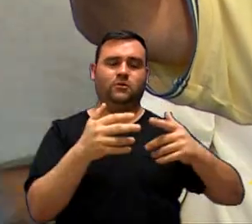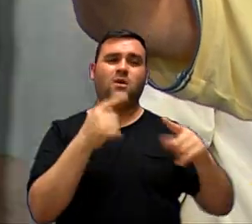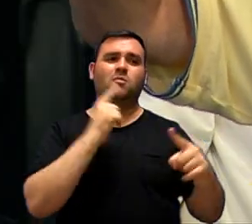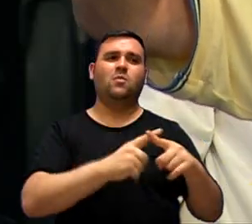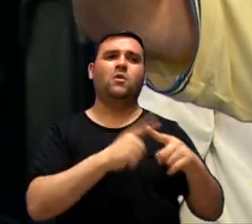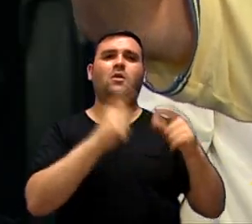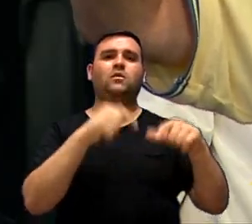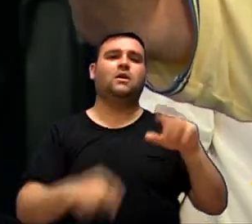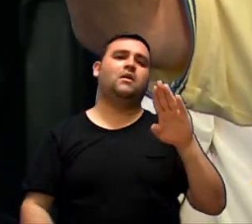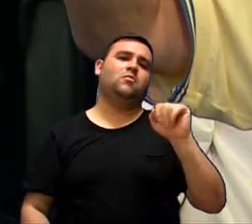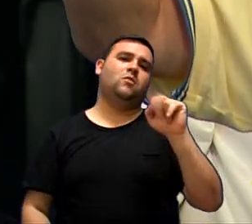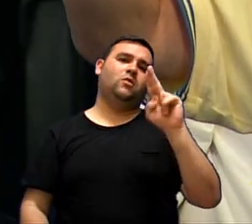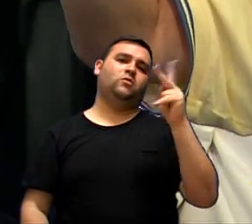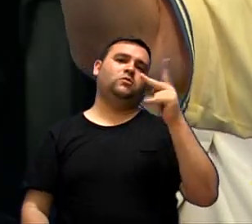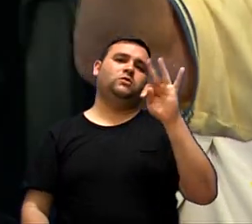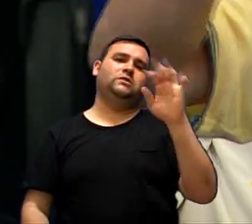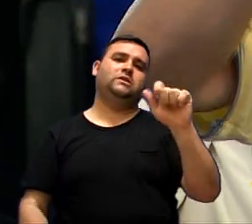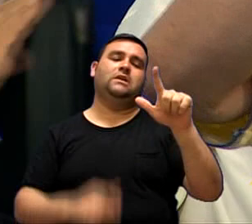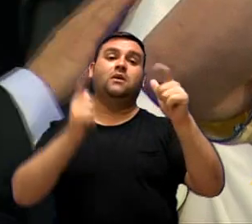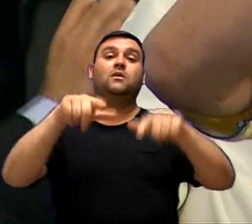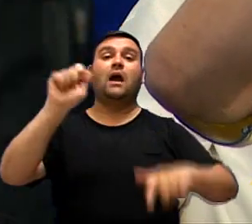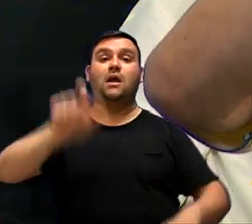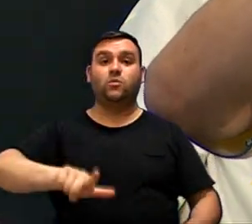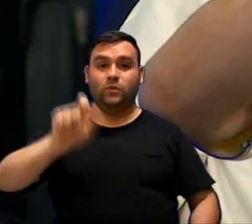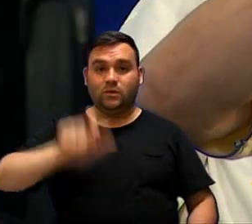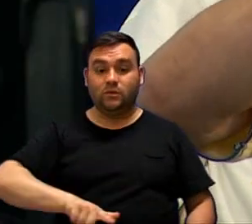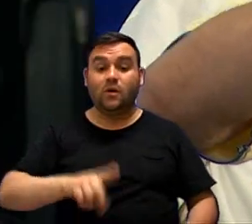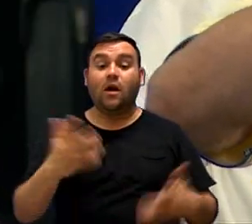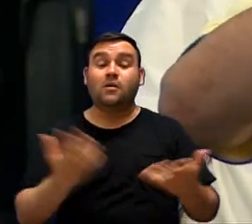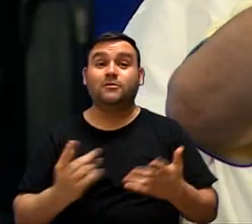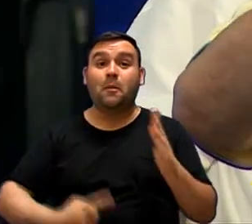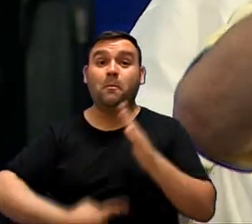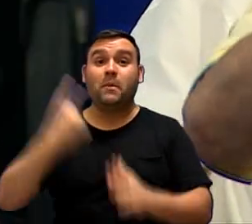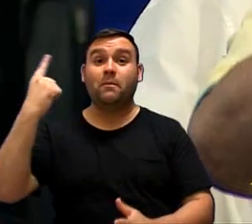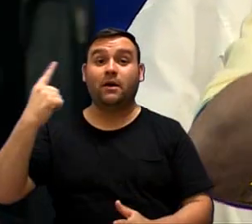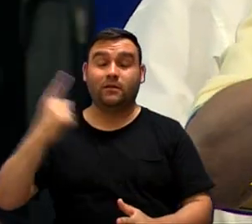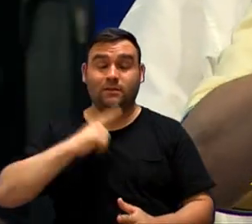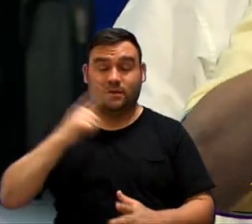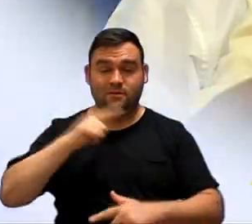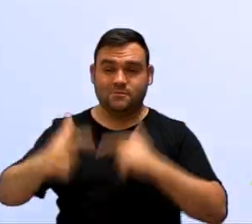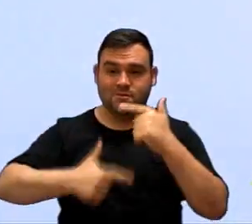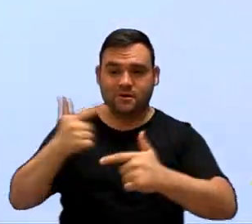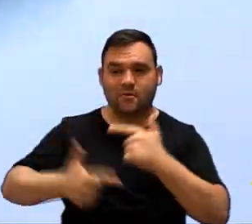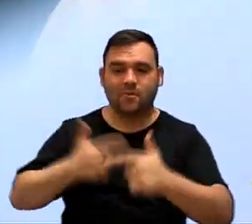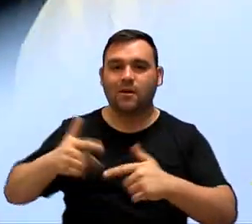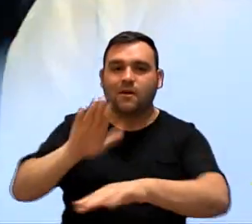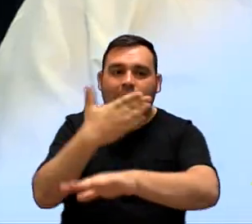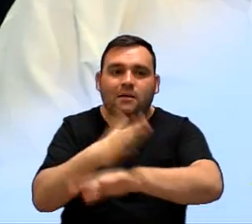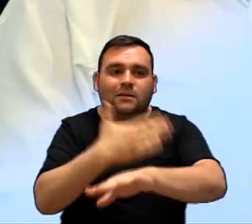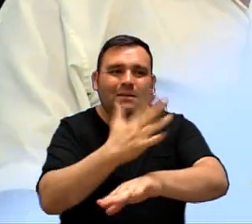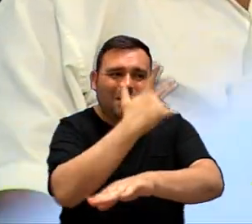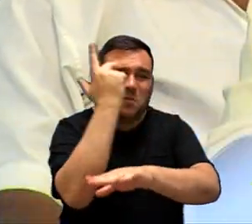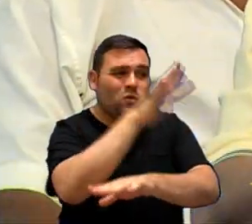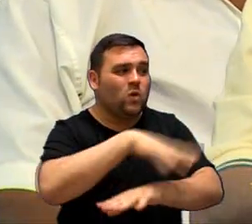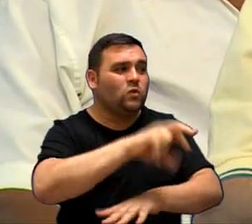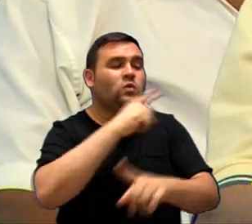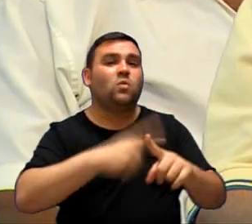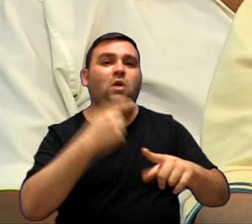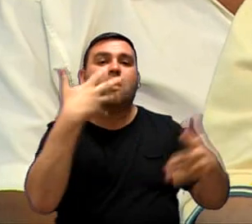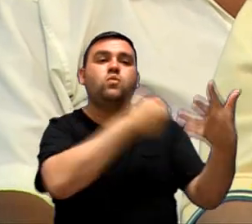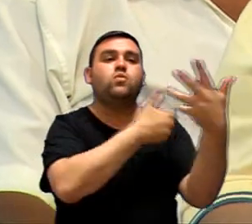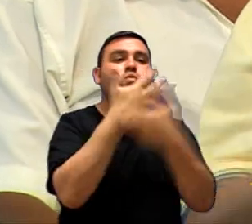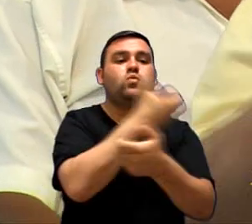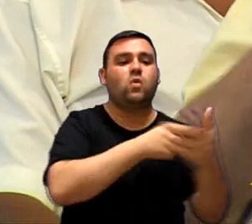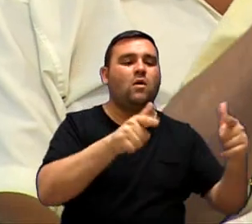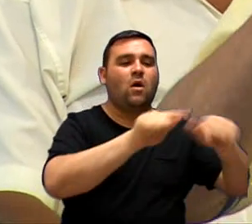relação à bauxita de alumínio. Alumínio, pela primeira vez, fez um trabalho de treinamento de pessoal para